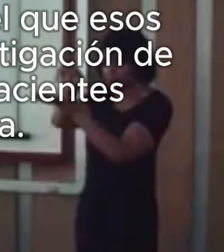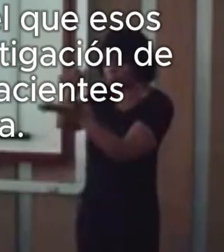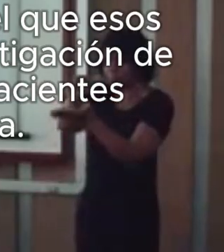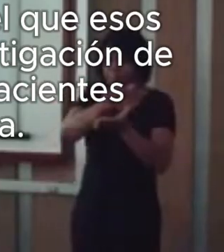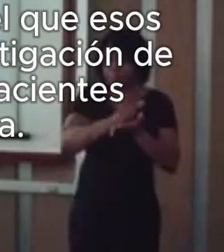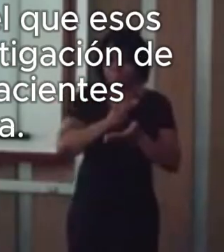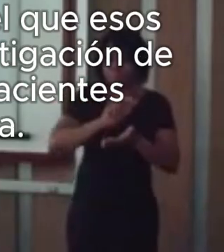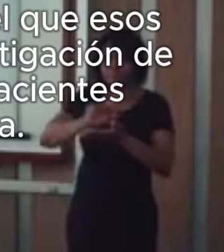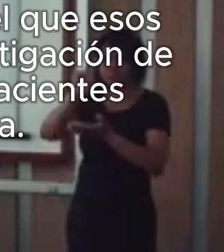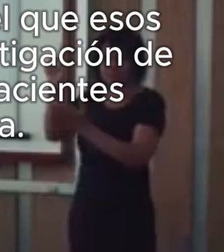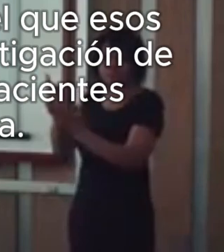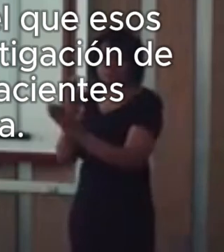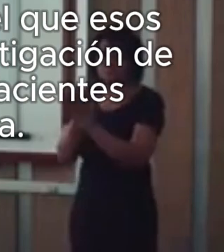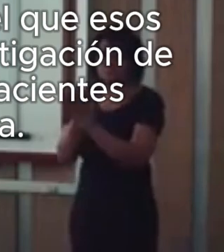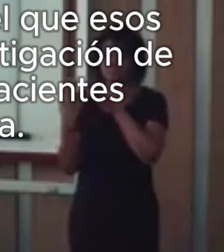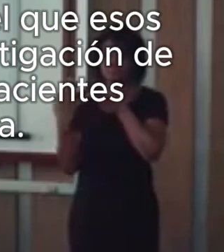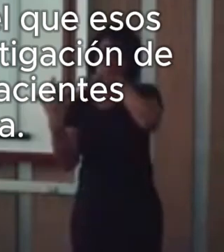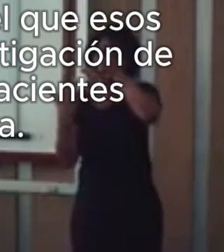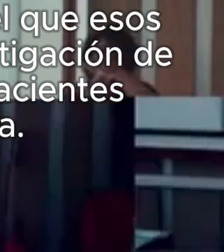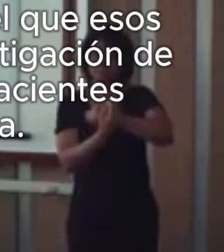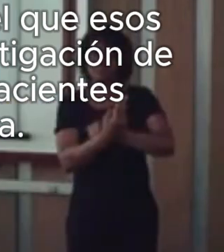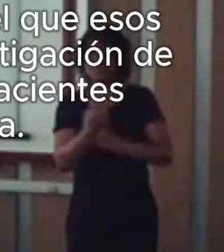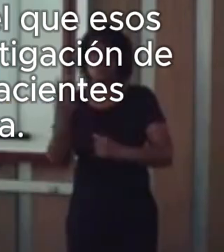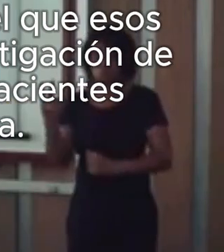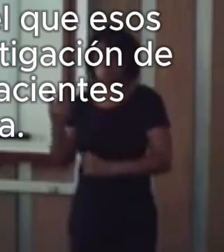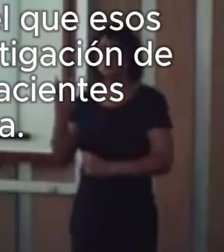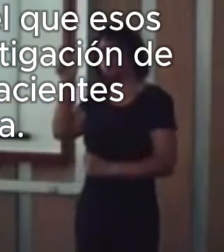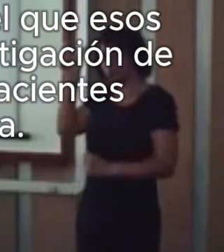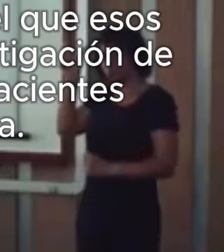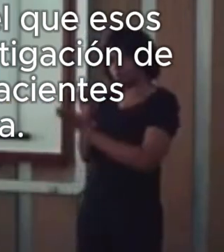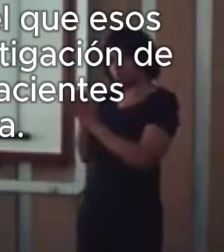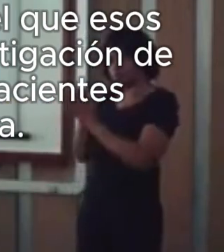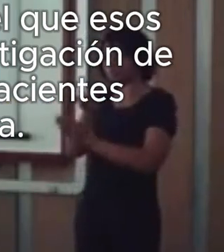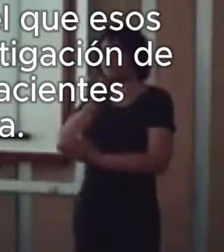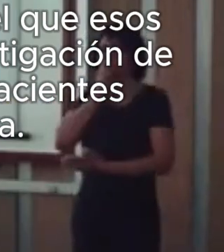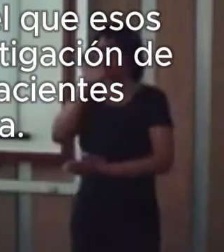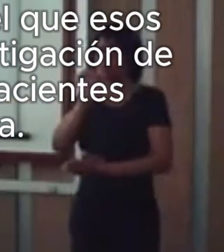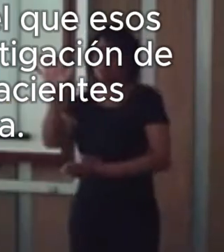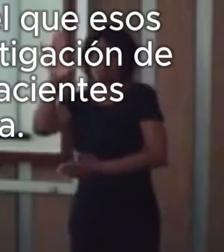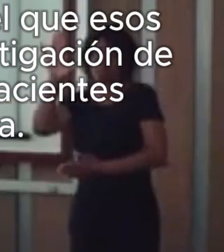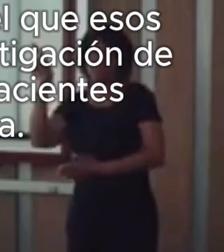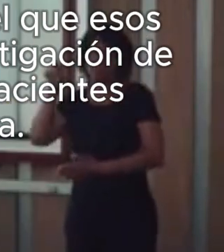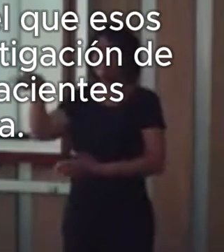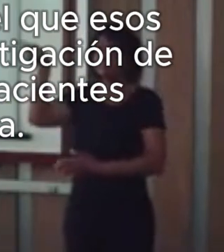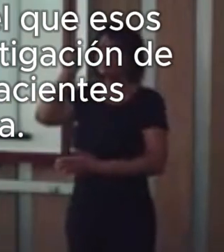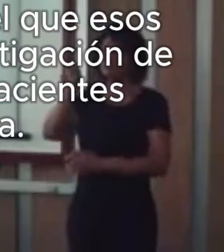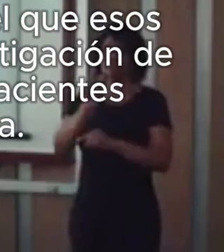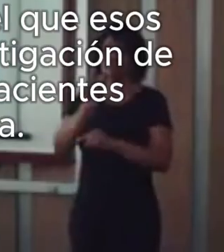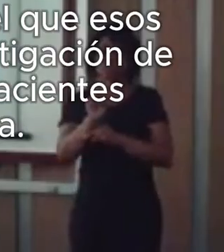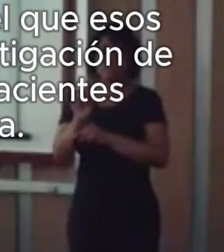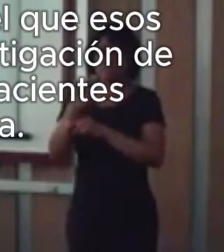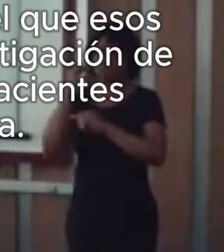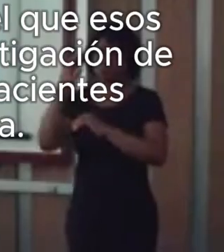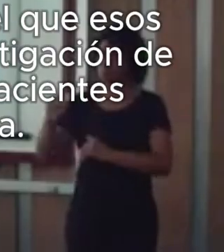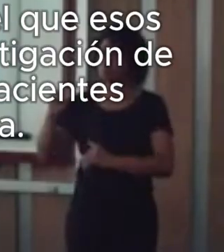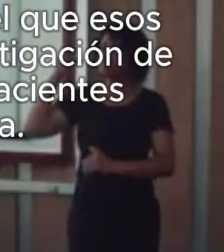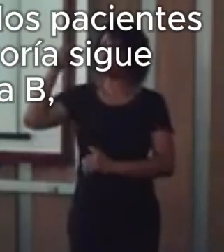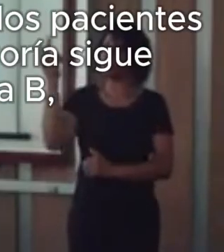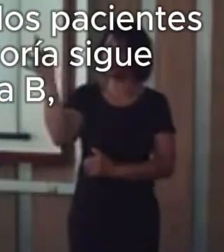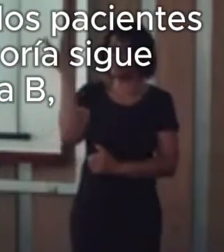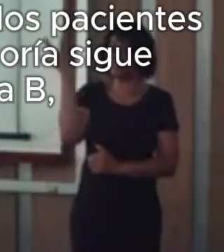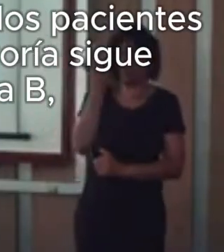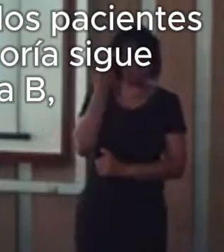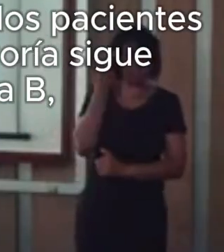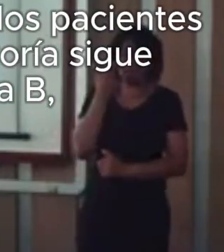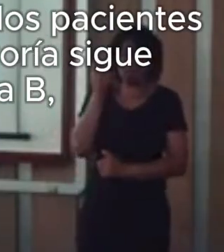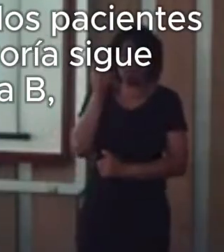pacientes no mundo, então, aqui são 2 americanos e um europeu, em que eles vão monitorar a evolução espontânea. Então, aqui